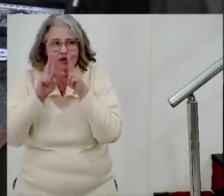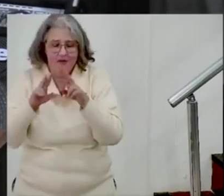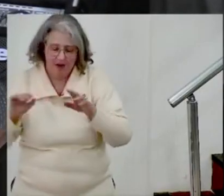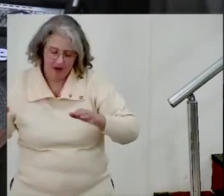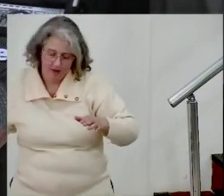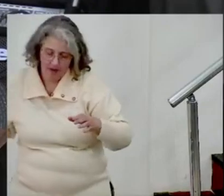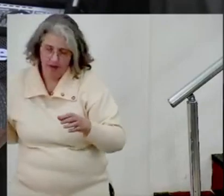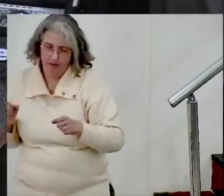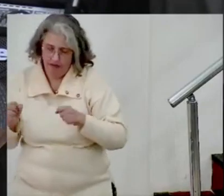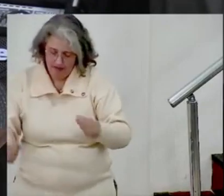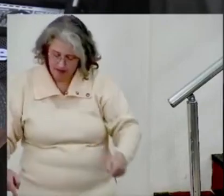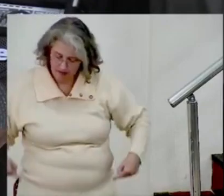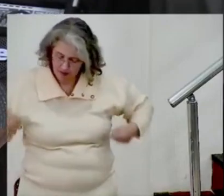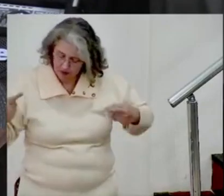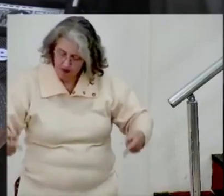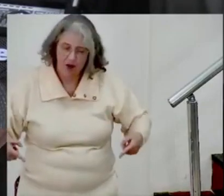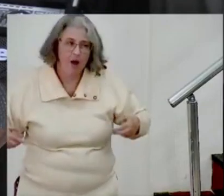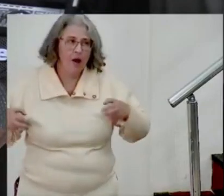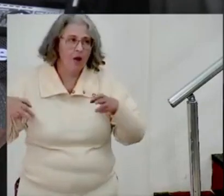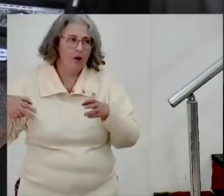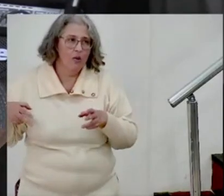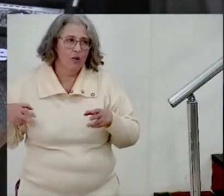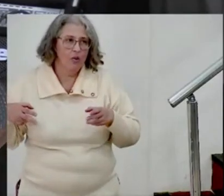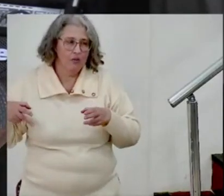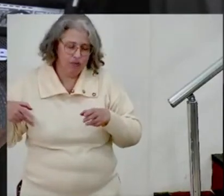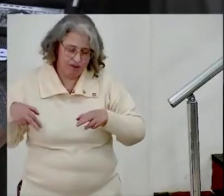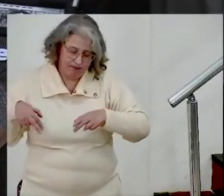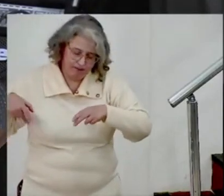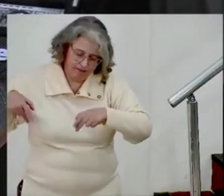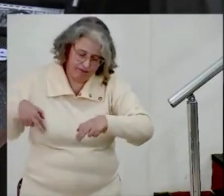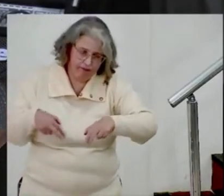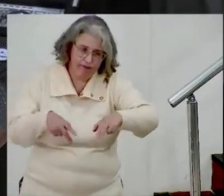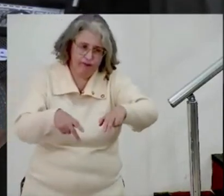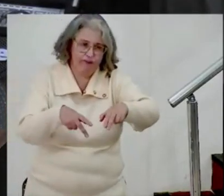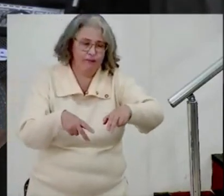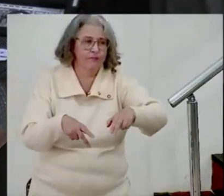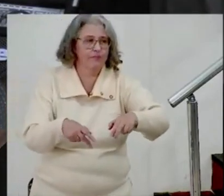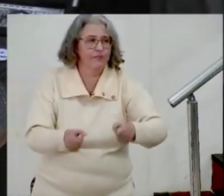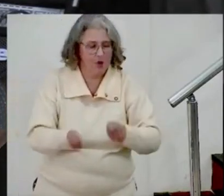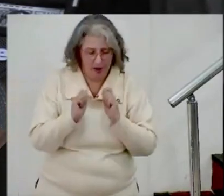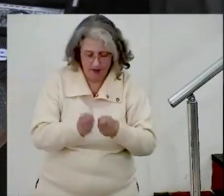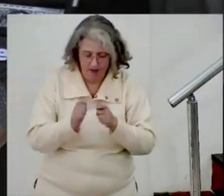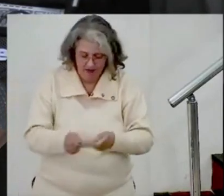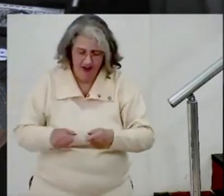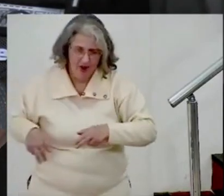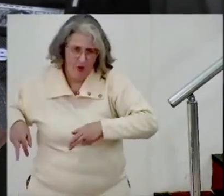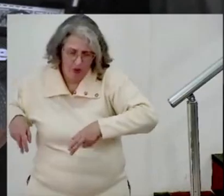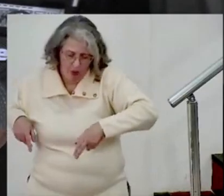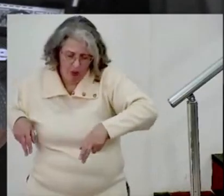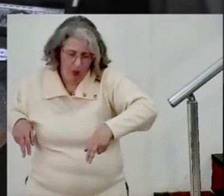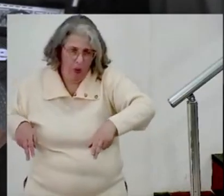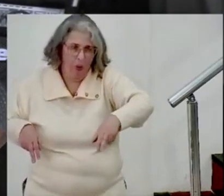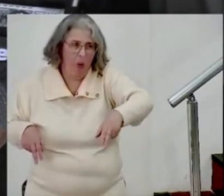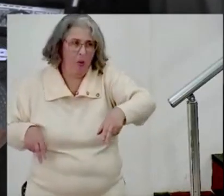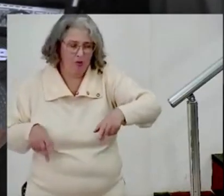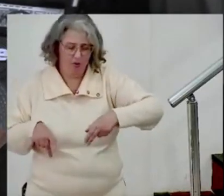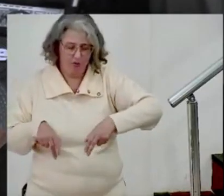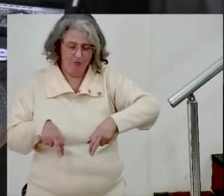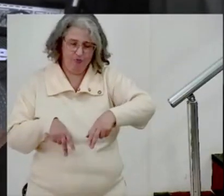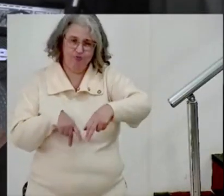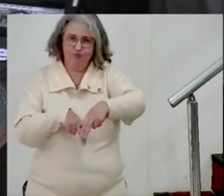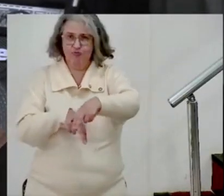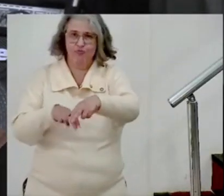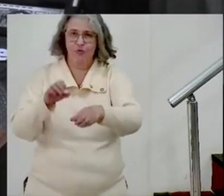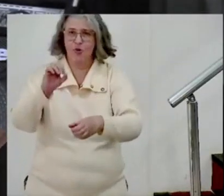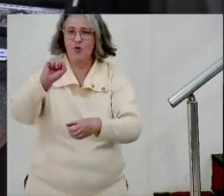E então essa era uma prática muito comum dos reis assírios. Agora entra na cidade, festejando a sua vitória, como novo comandante, como novo